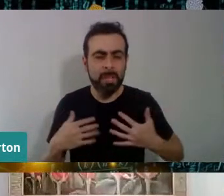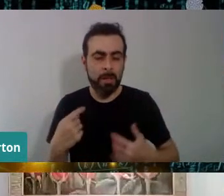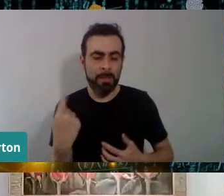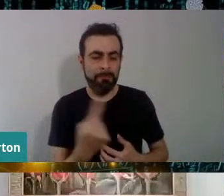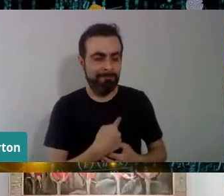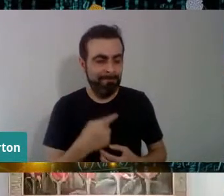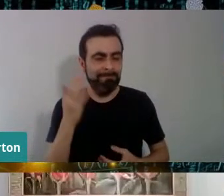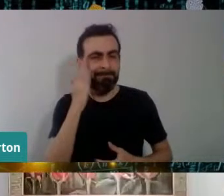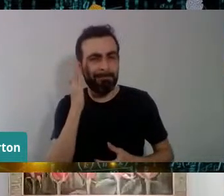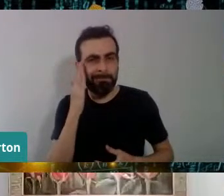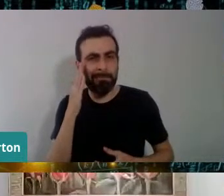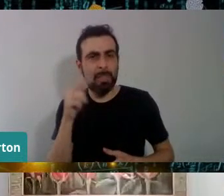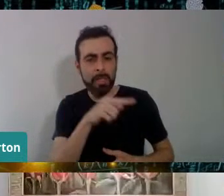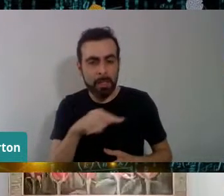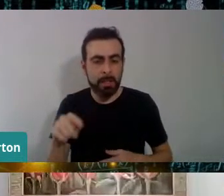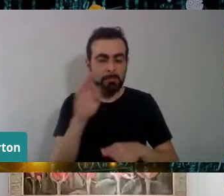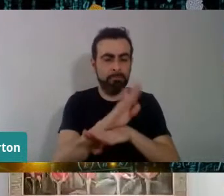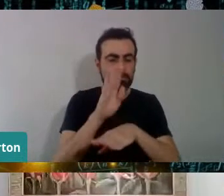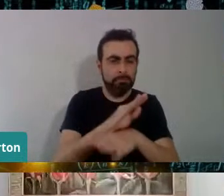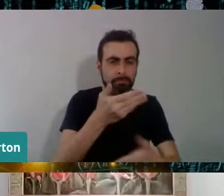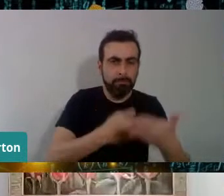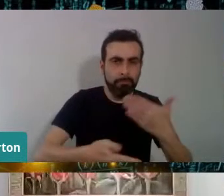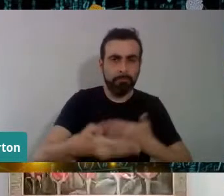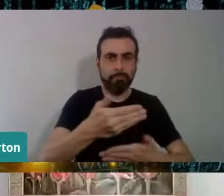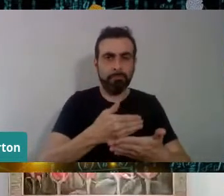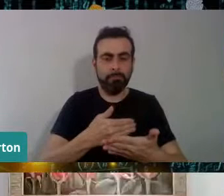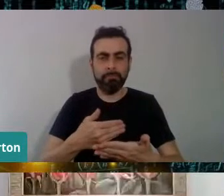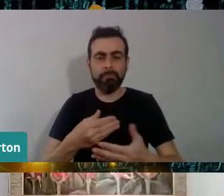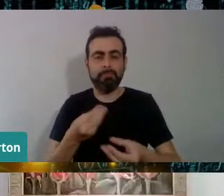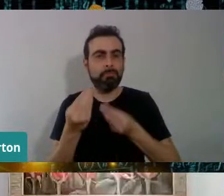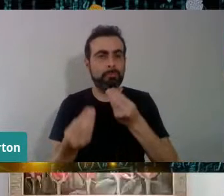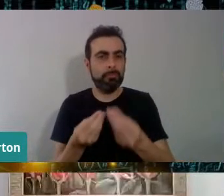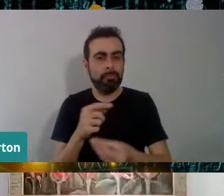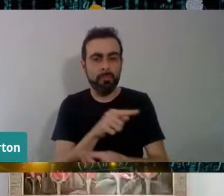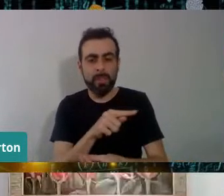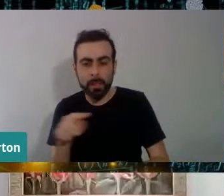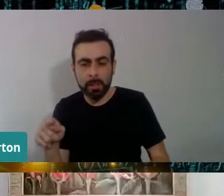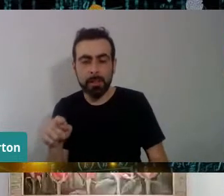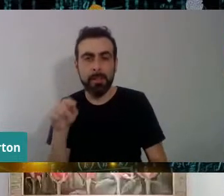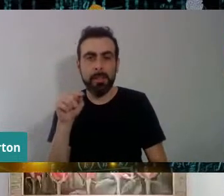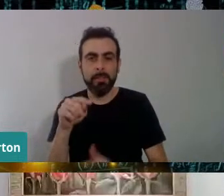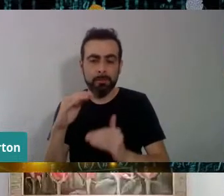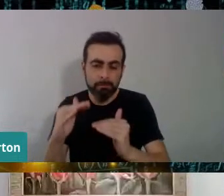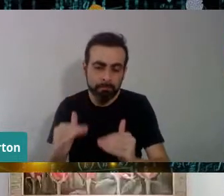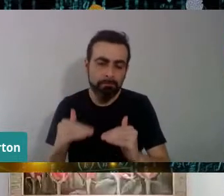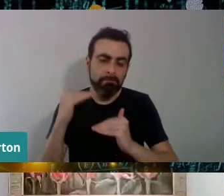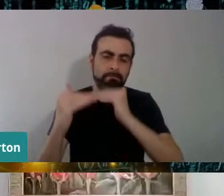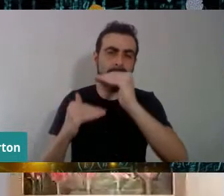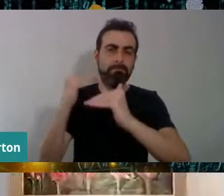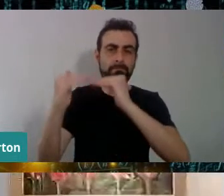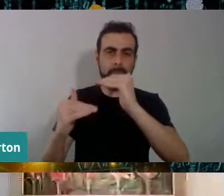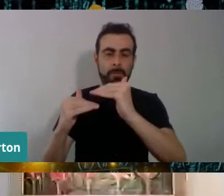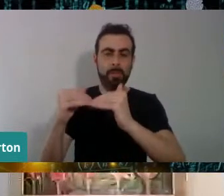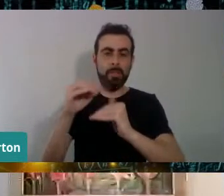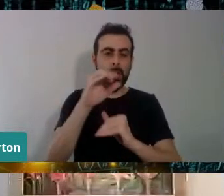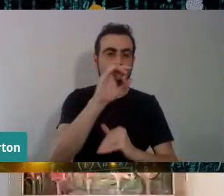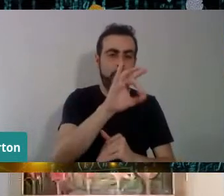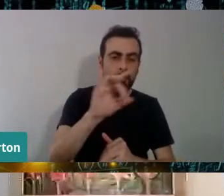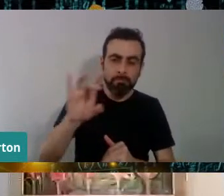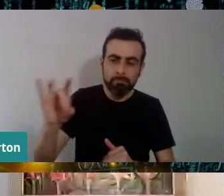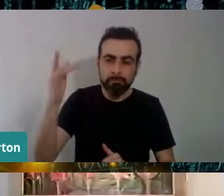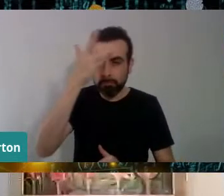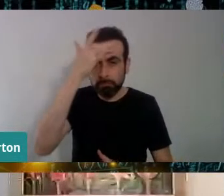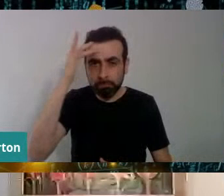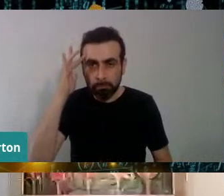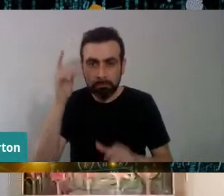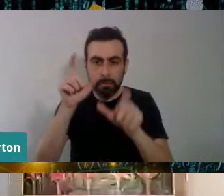pudemos contribuir de alguma forma para o crescimento dessas pessoas, né? E ao mesmo tempo que